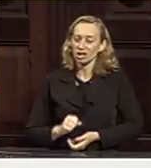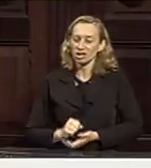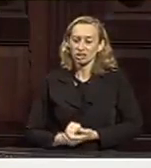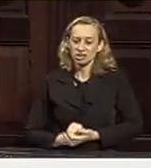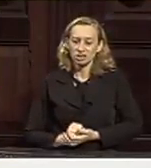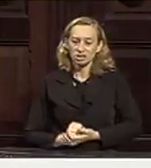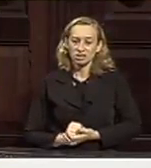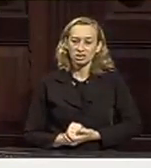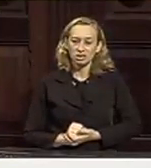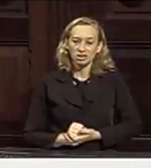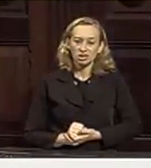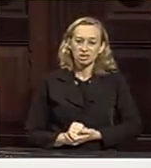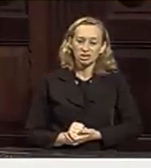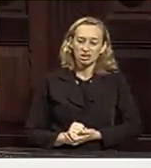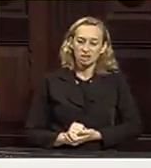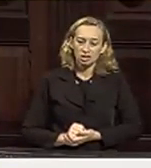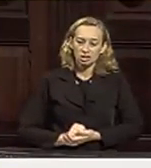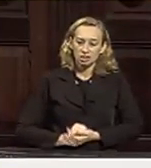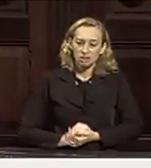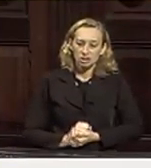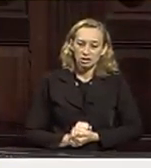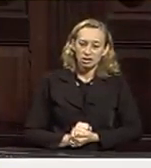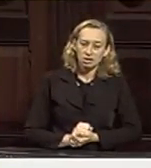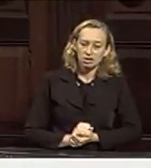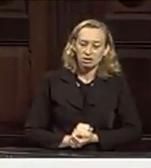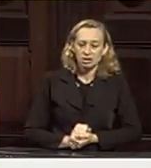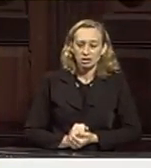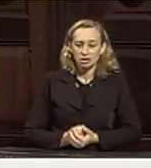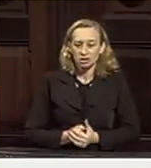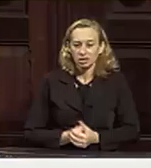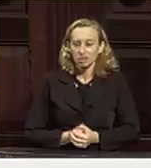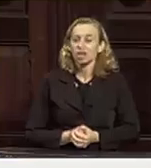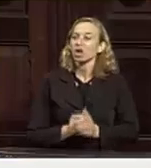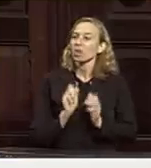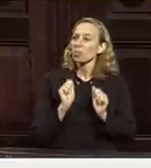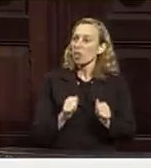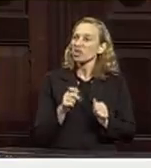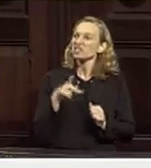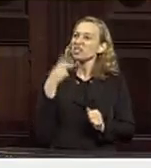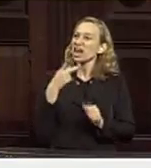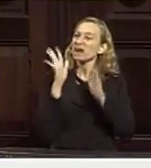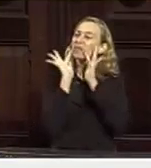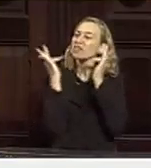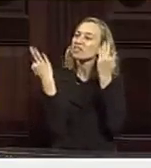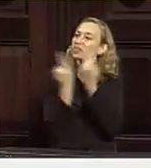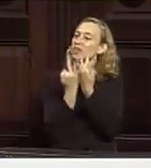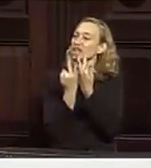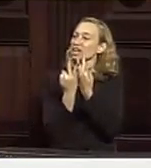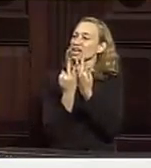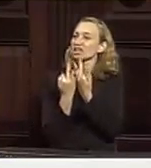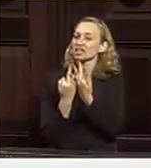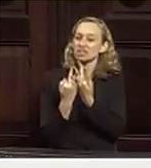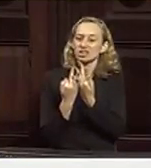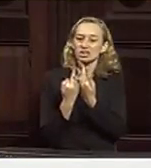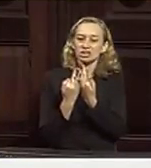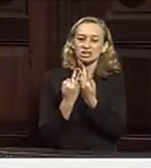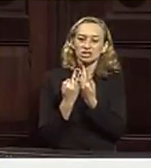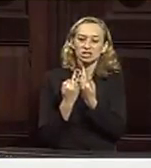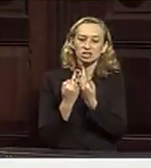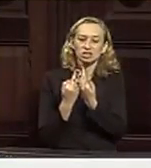aqui está a recompensa. Podem dizer para os filhos, para os maridos, mulheres, companheiros,